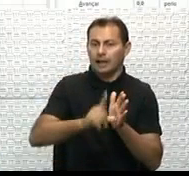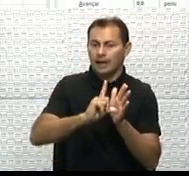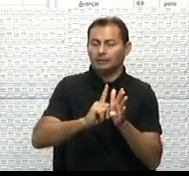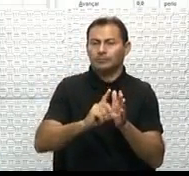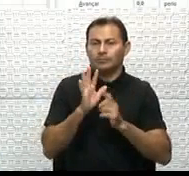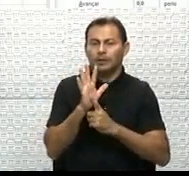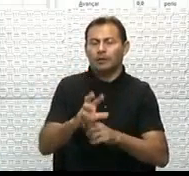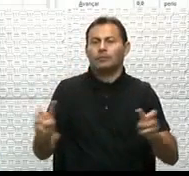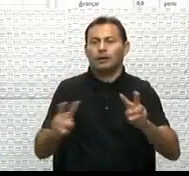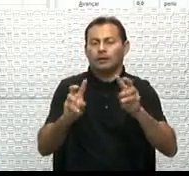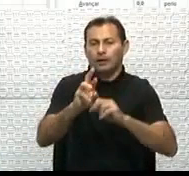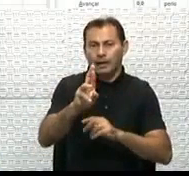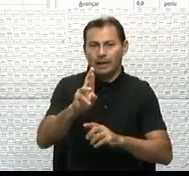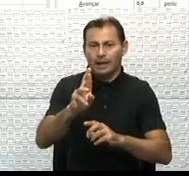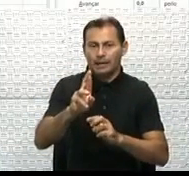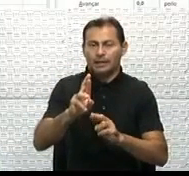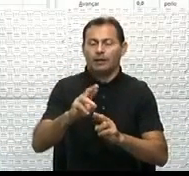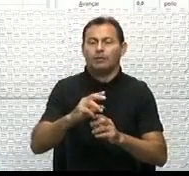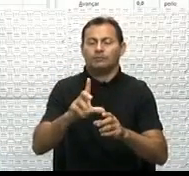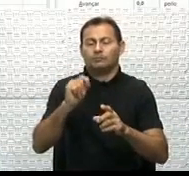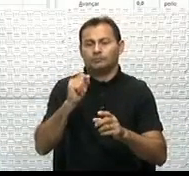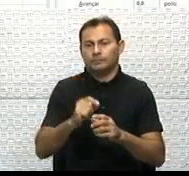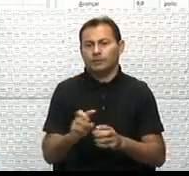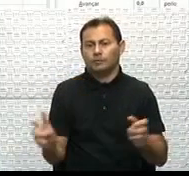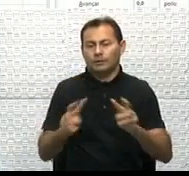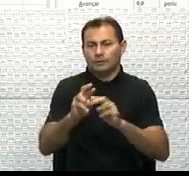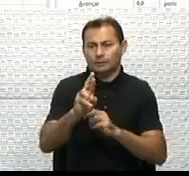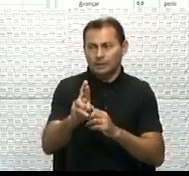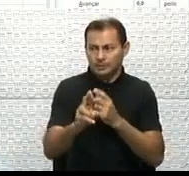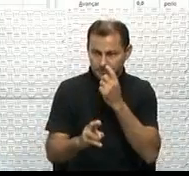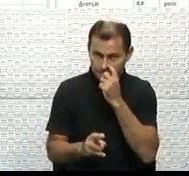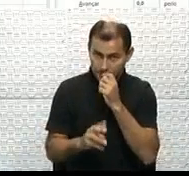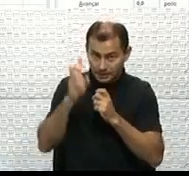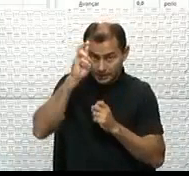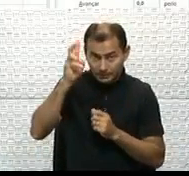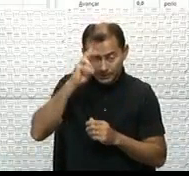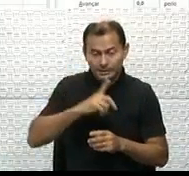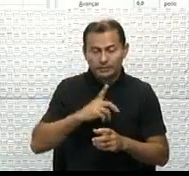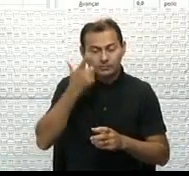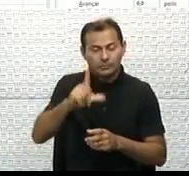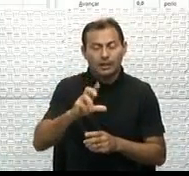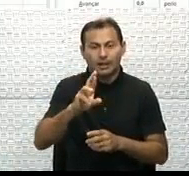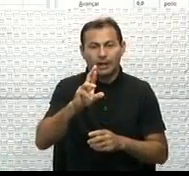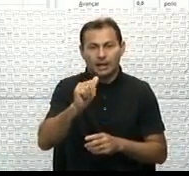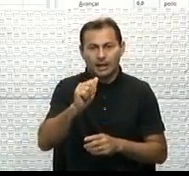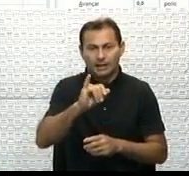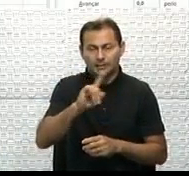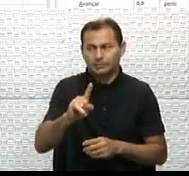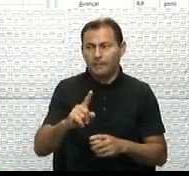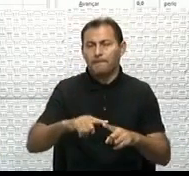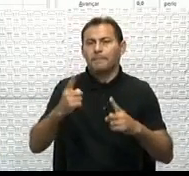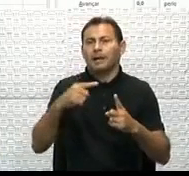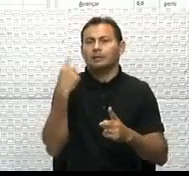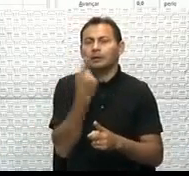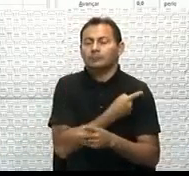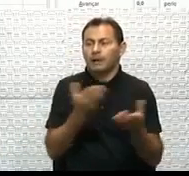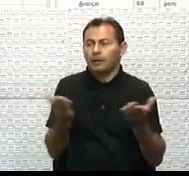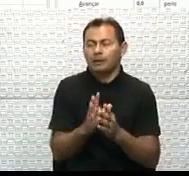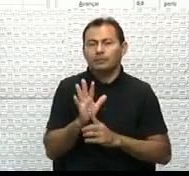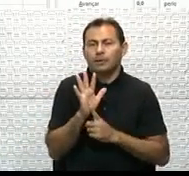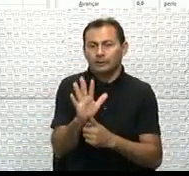nós exibimos o valor de r quadrado para determinarmos o valor de r. Lembrando que tem que extrair a raiz quadrada. Mas vamos